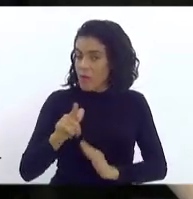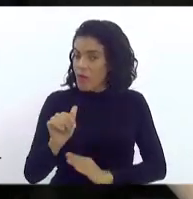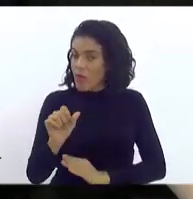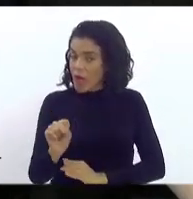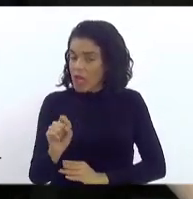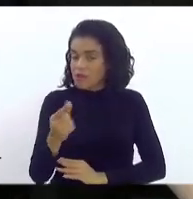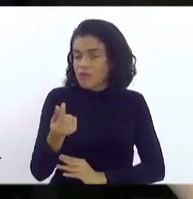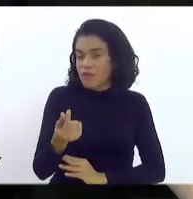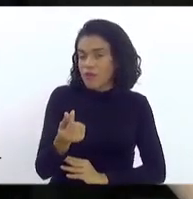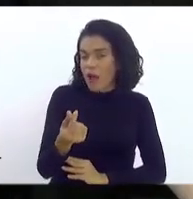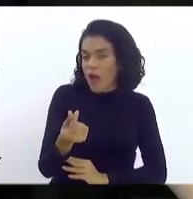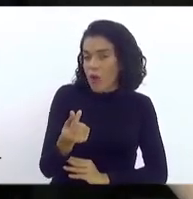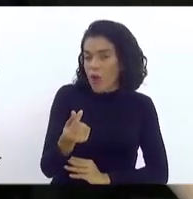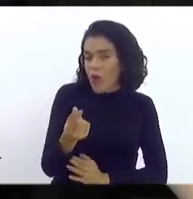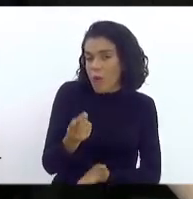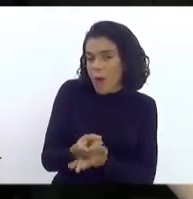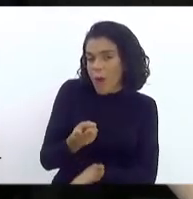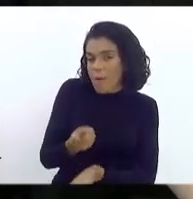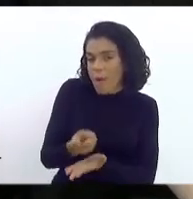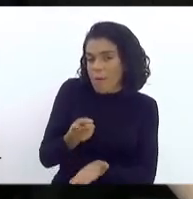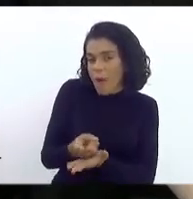um preço mais fixo,